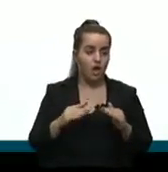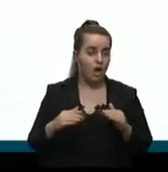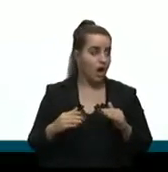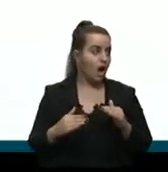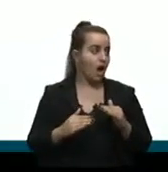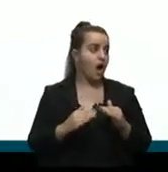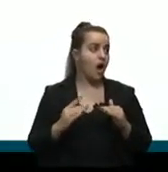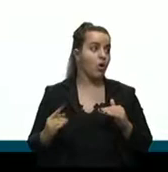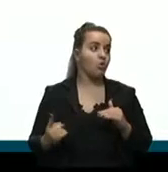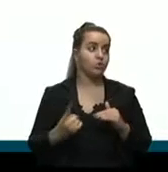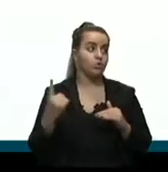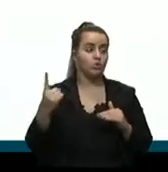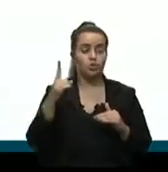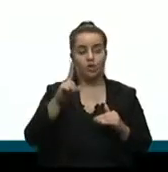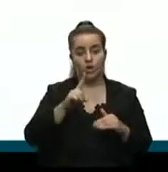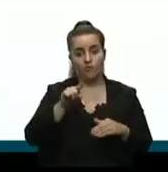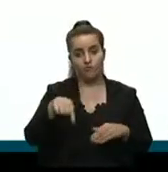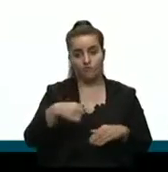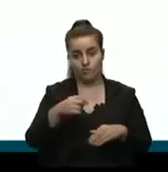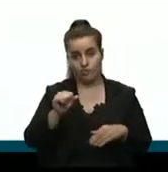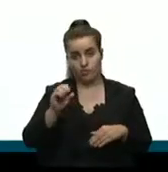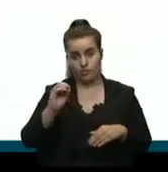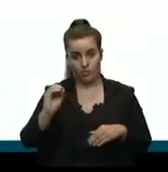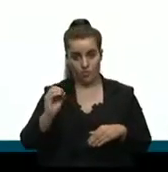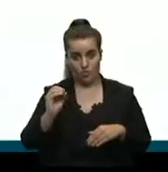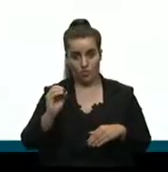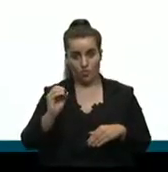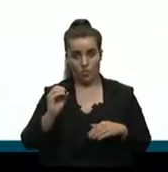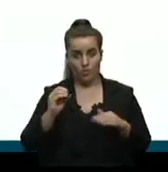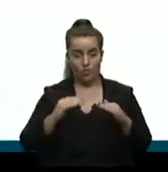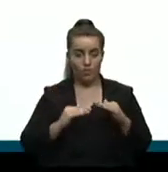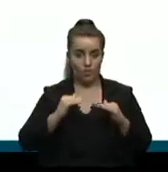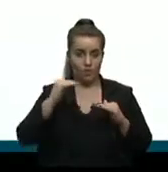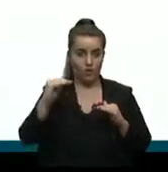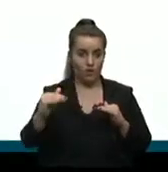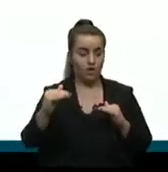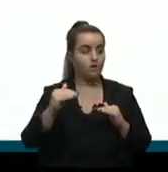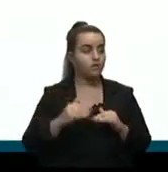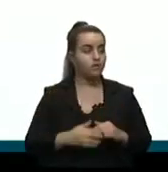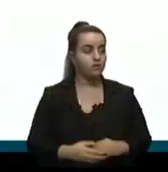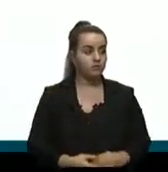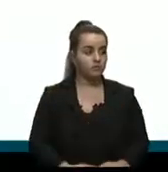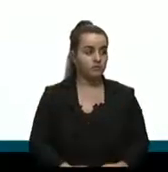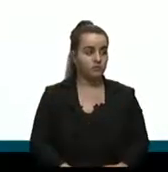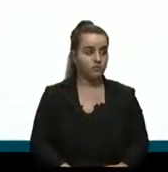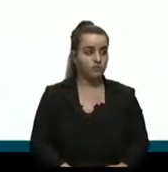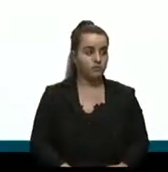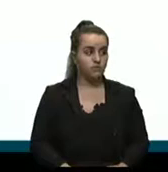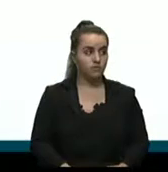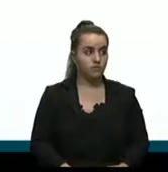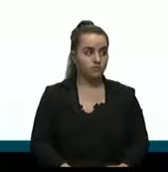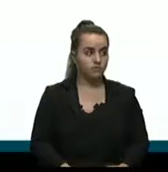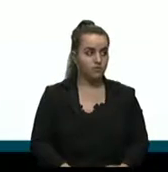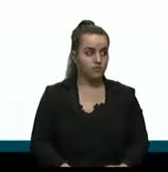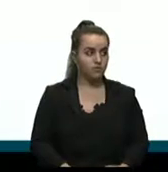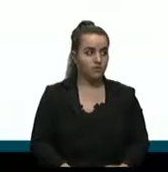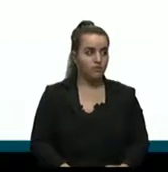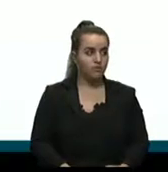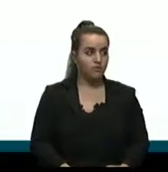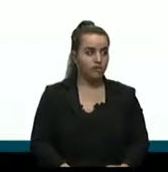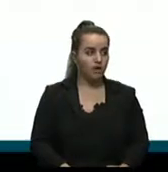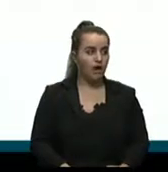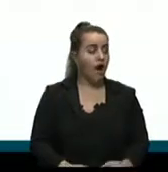desse funcionário, a estatura desse funcionário, ser um número maior ou igual a 1,70